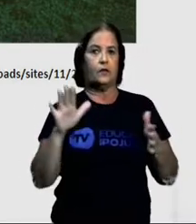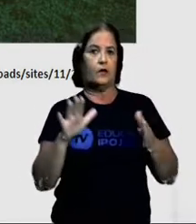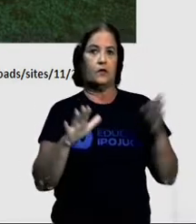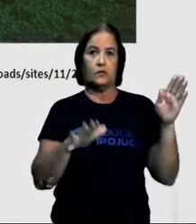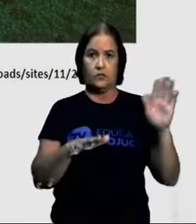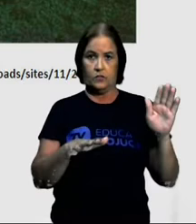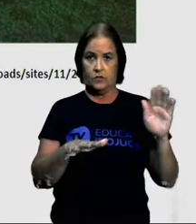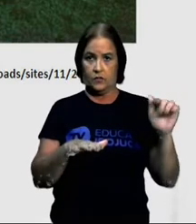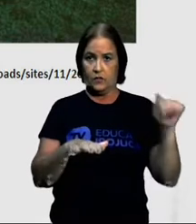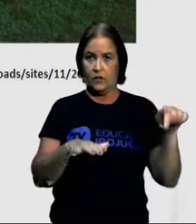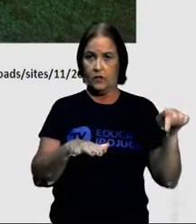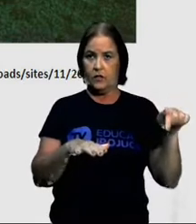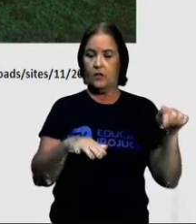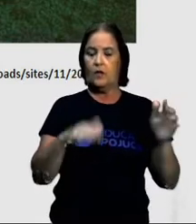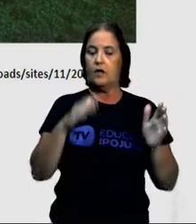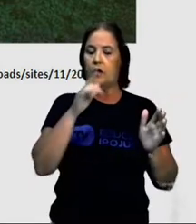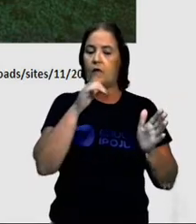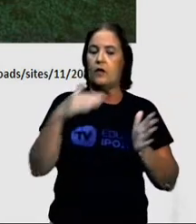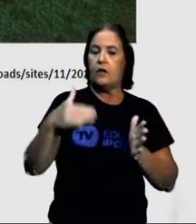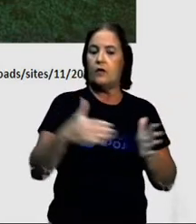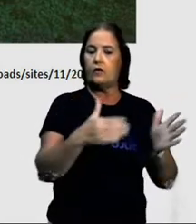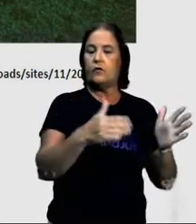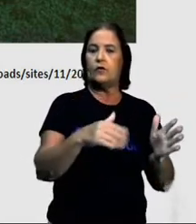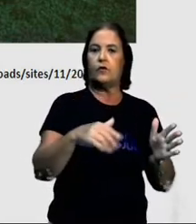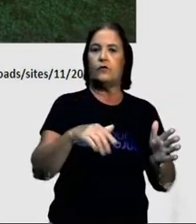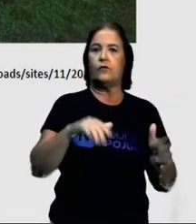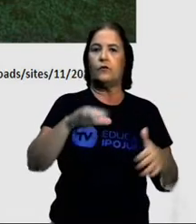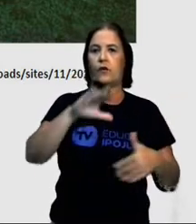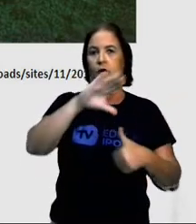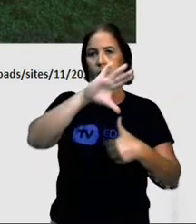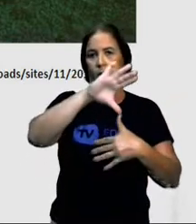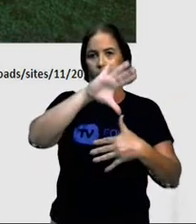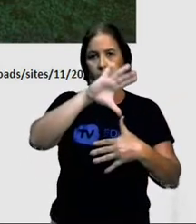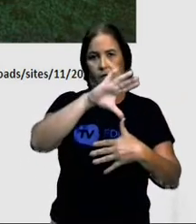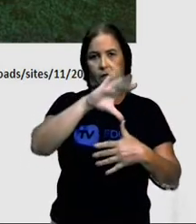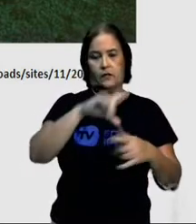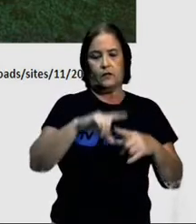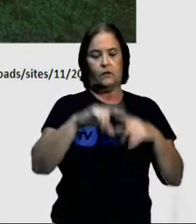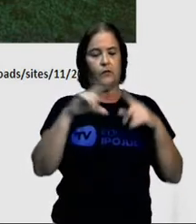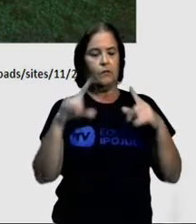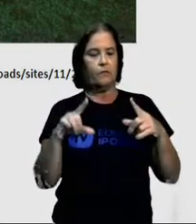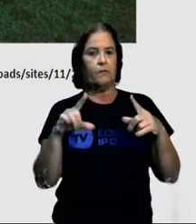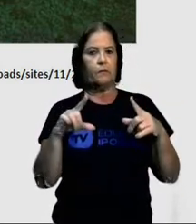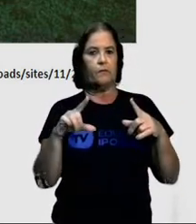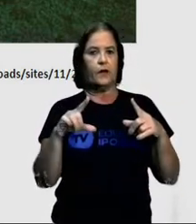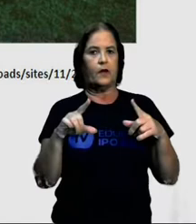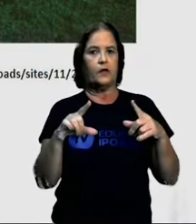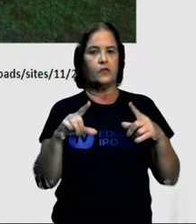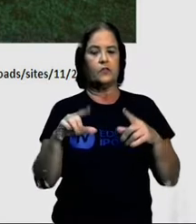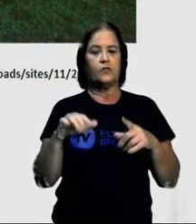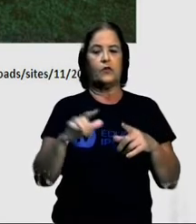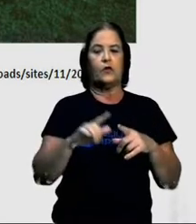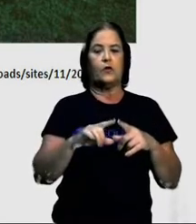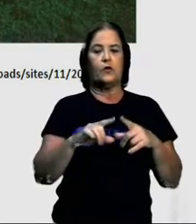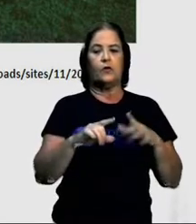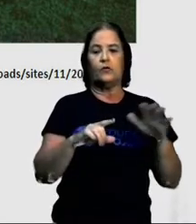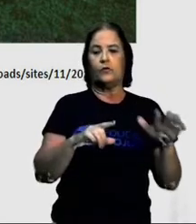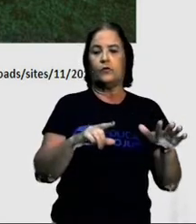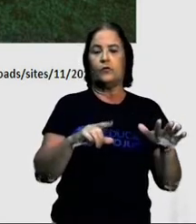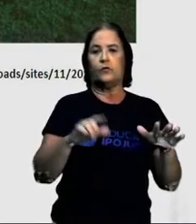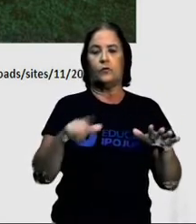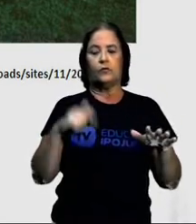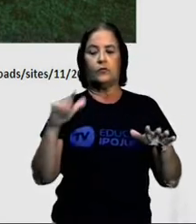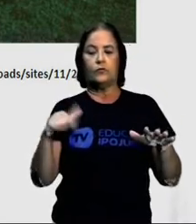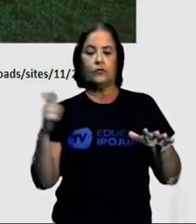continente americano, porém lá na porção da América do Norte. E do seu lado, a gente tem um